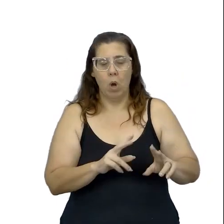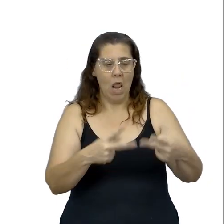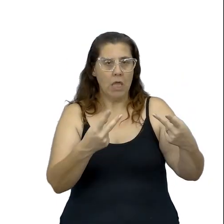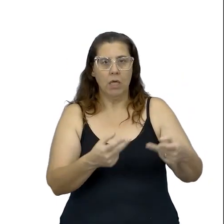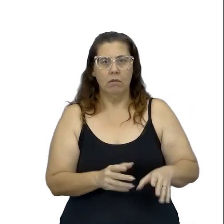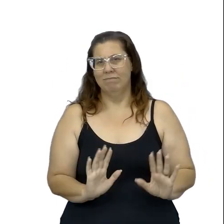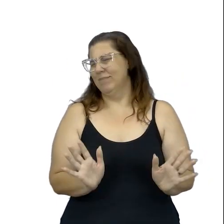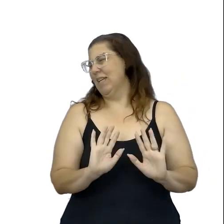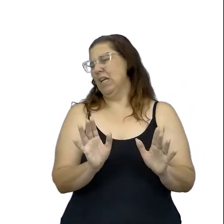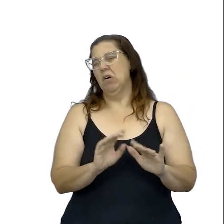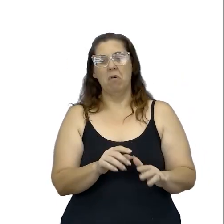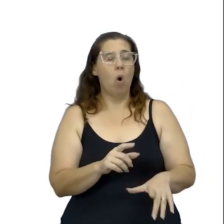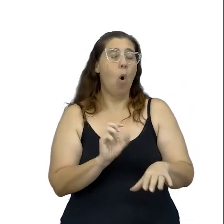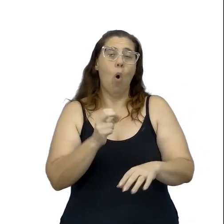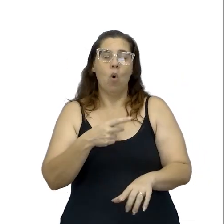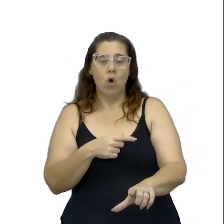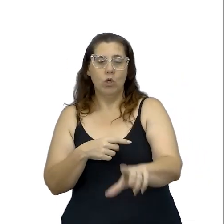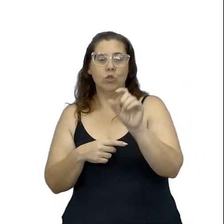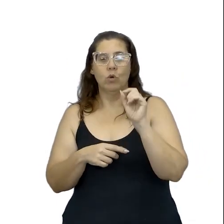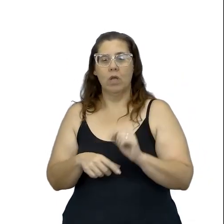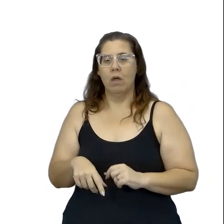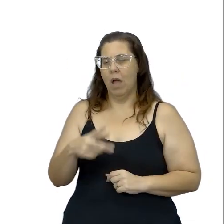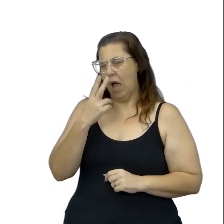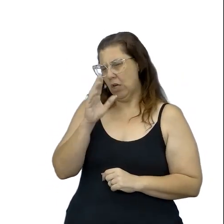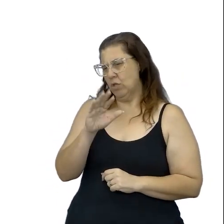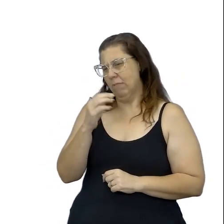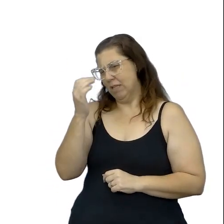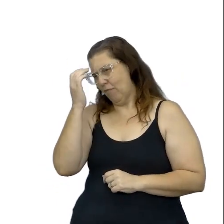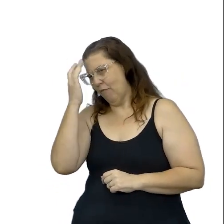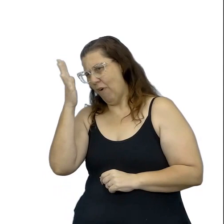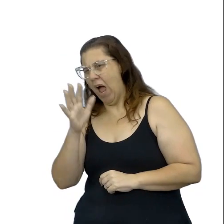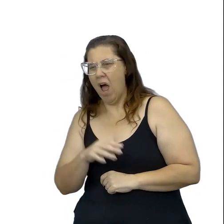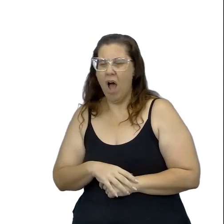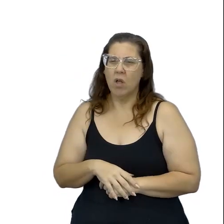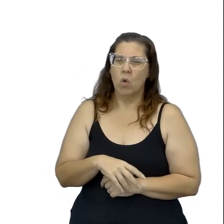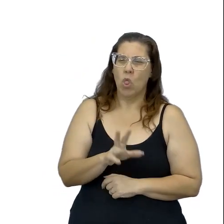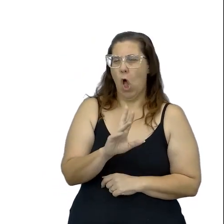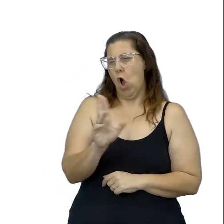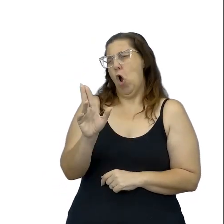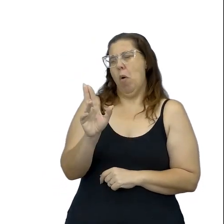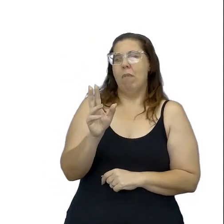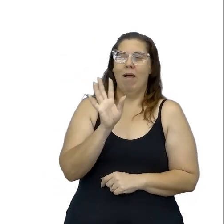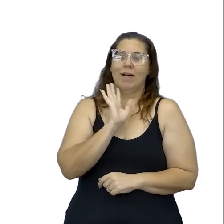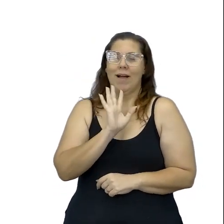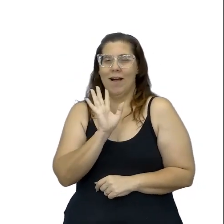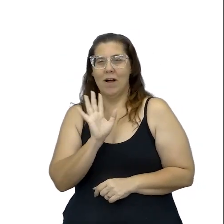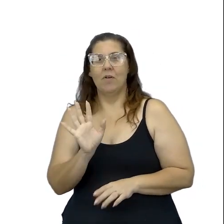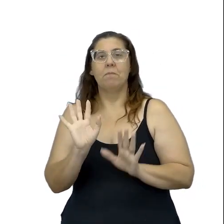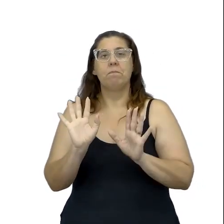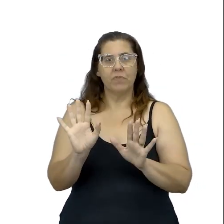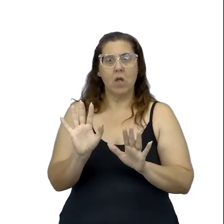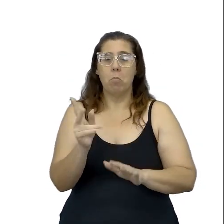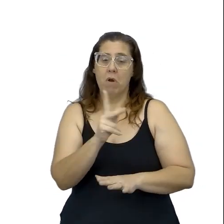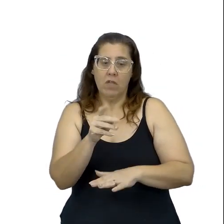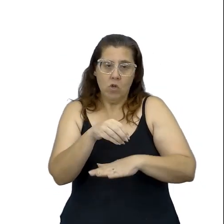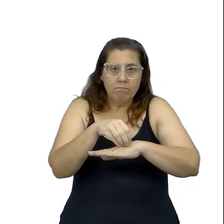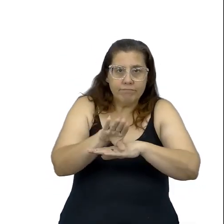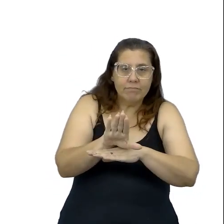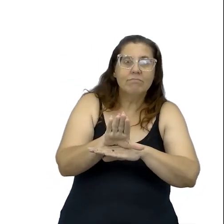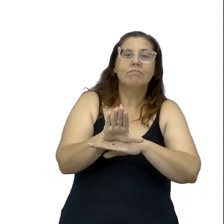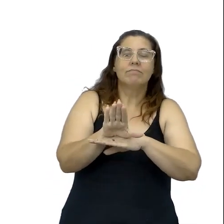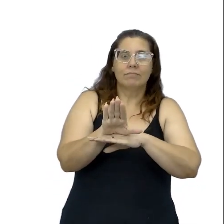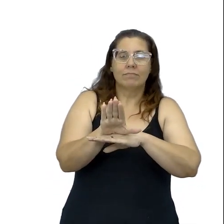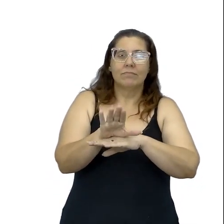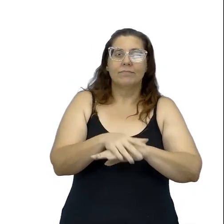link, ou vai escolher um que ele achar mais nome interessante, né, o professor indica essas fontes, né, em